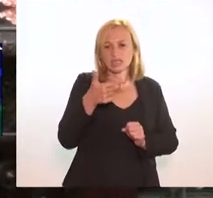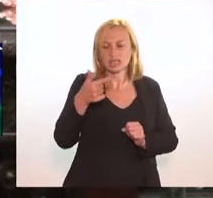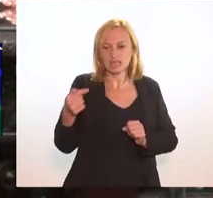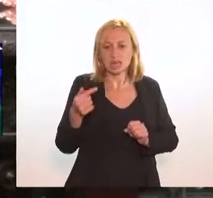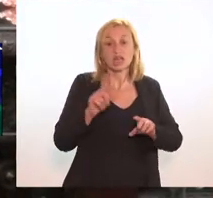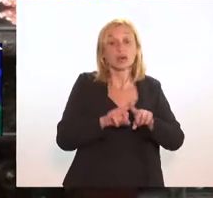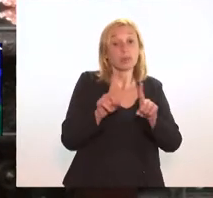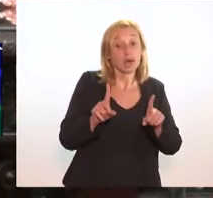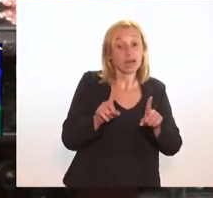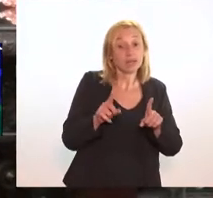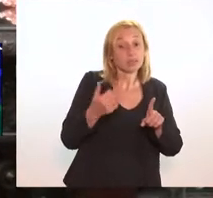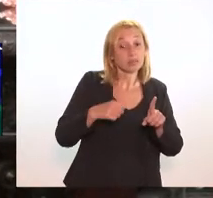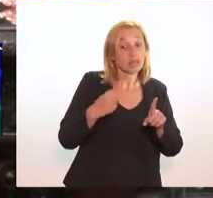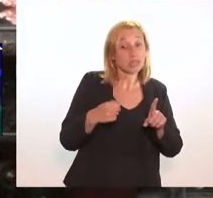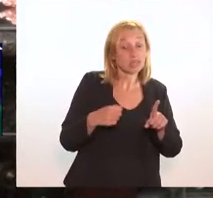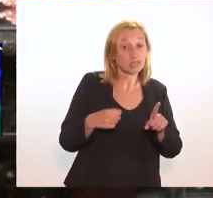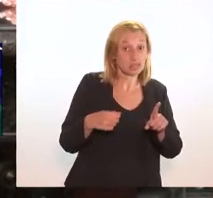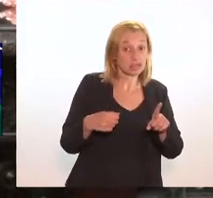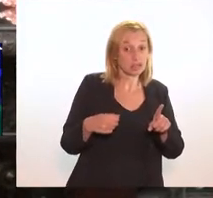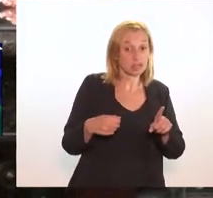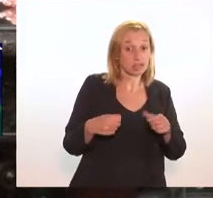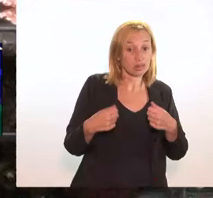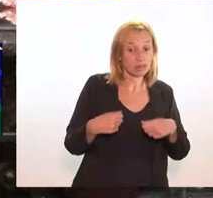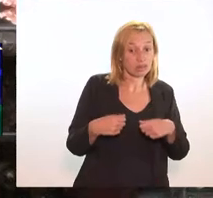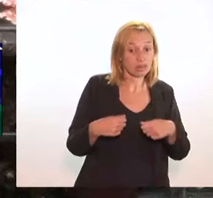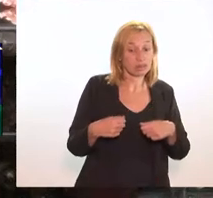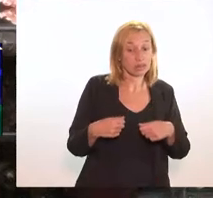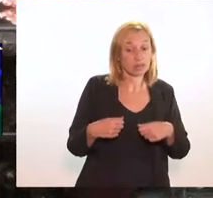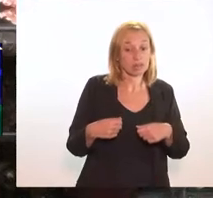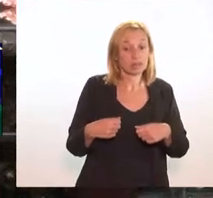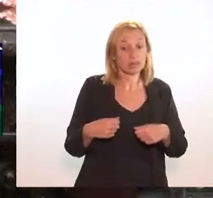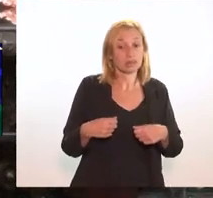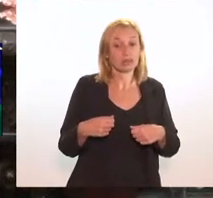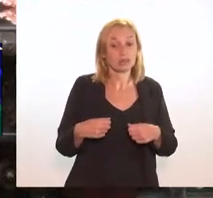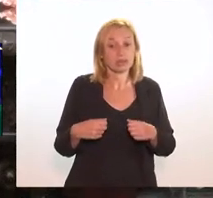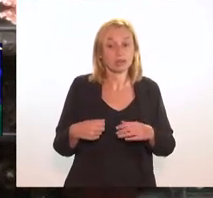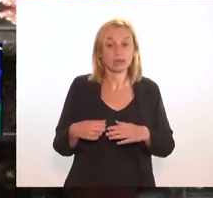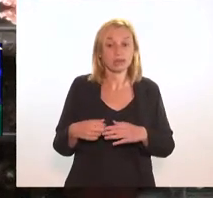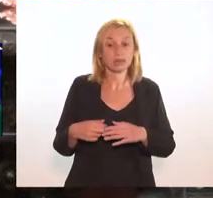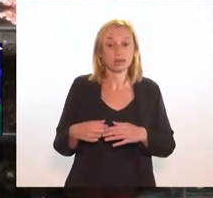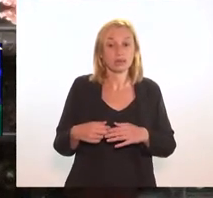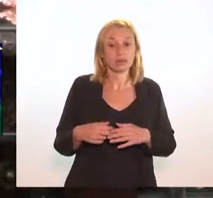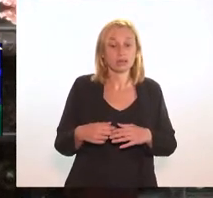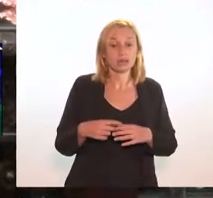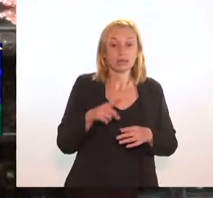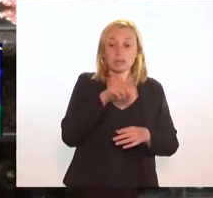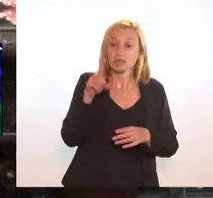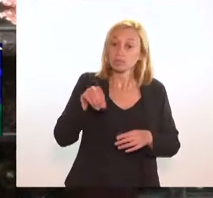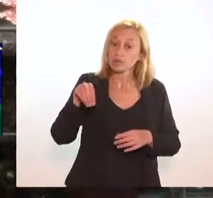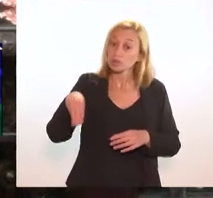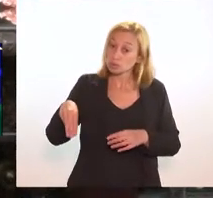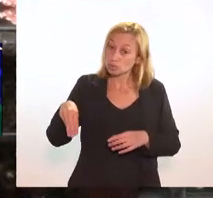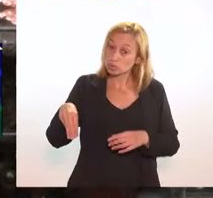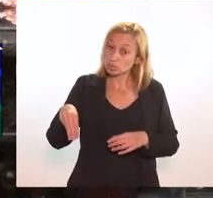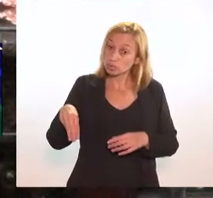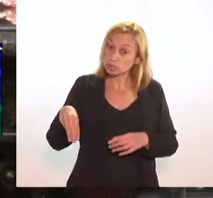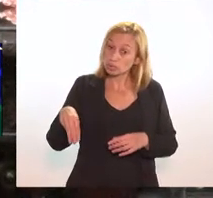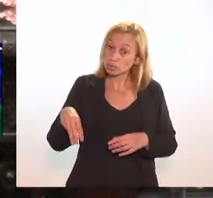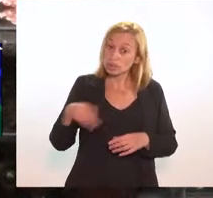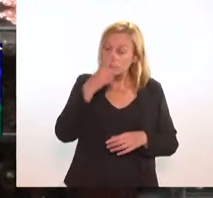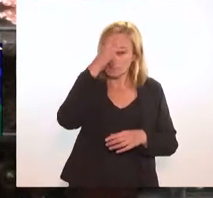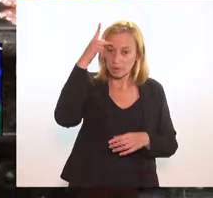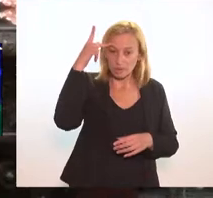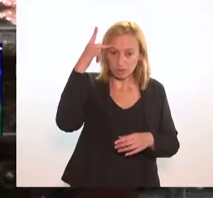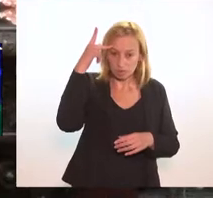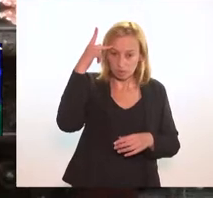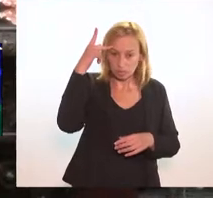que tem que ter em conta que, pelo Zoom e... a pessoa da comissão que